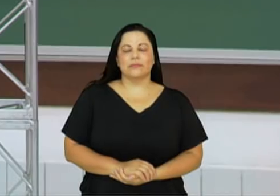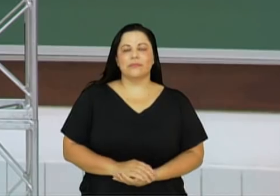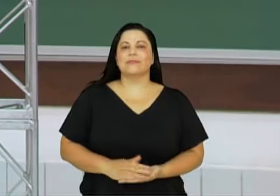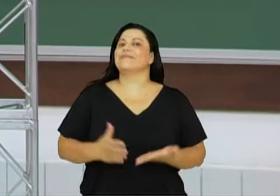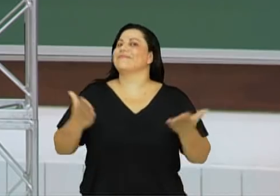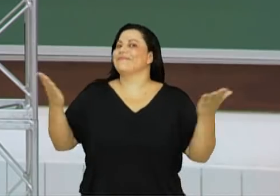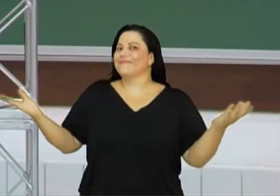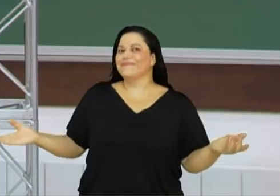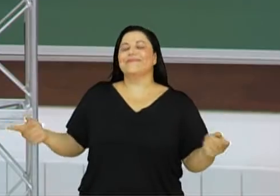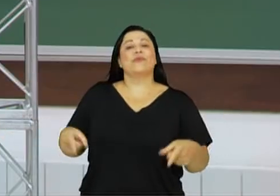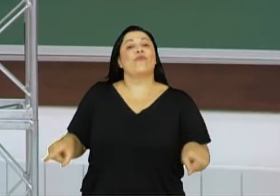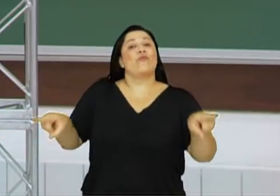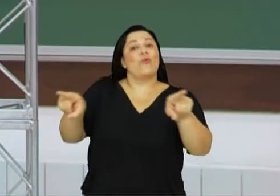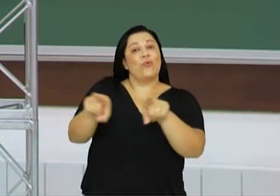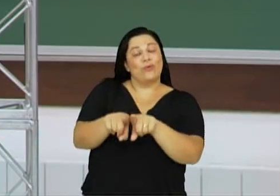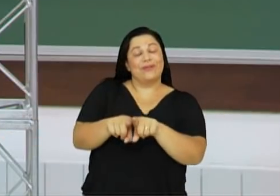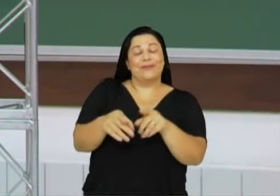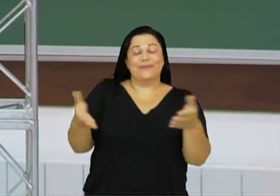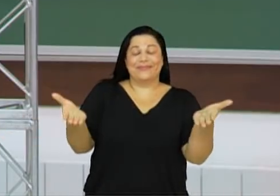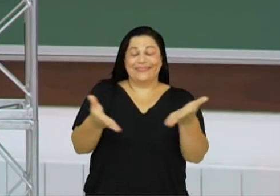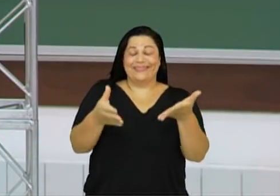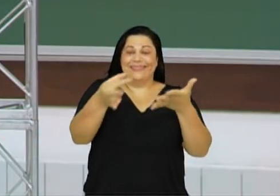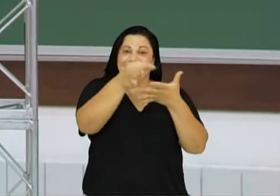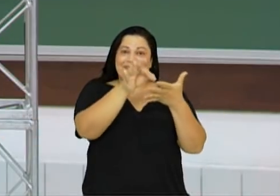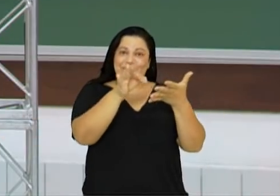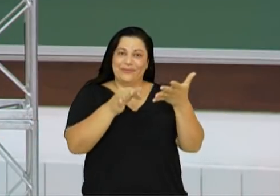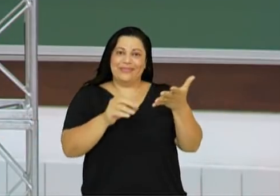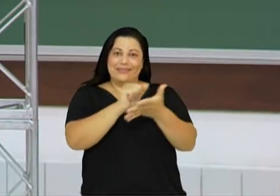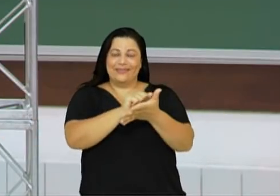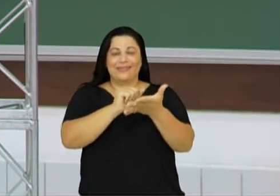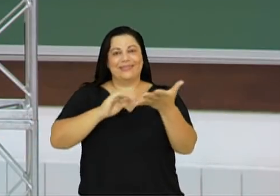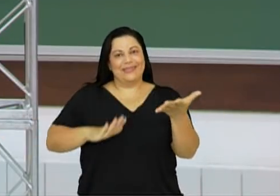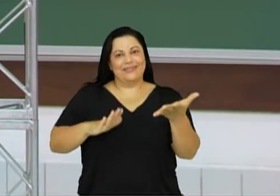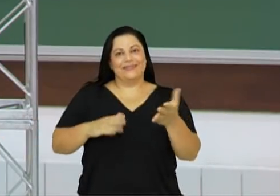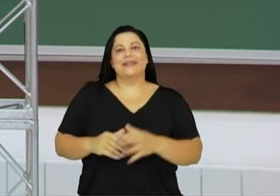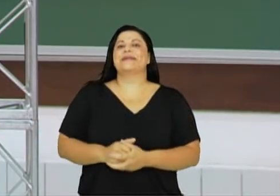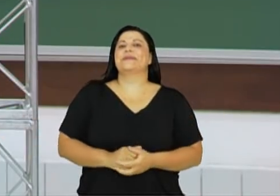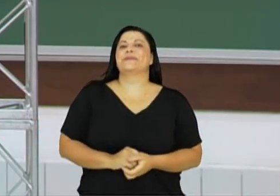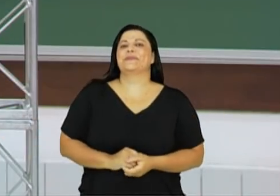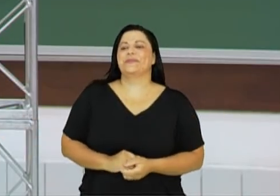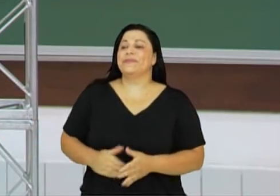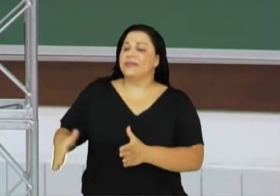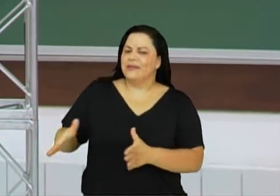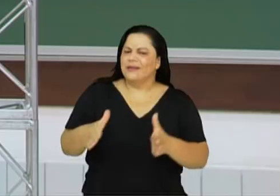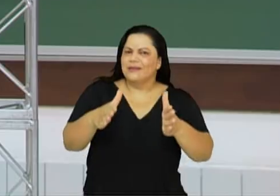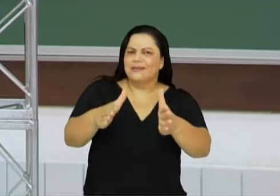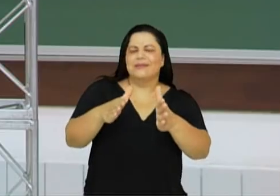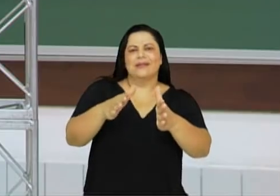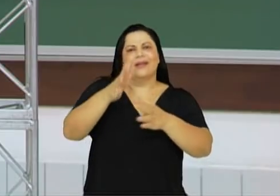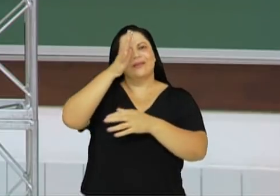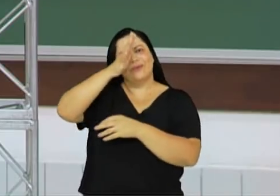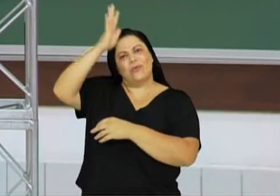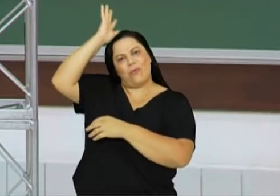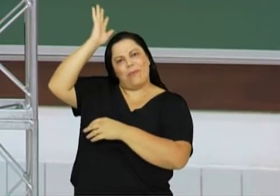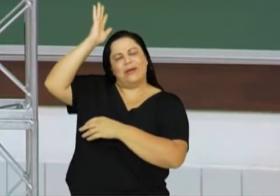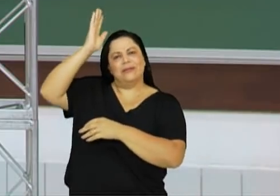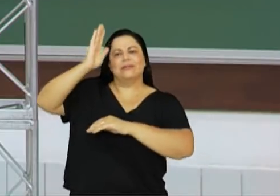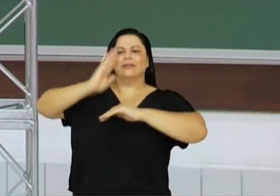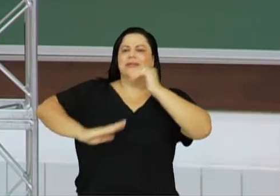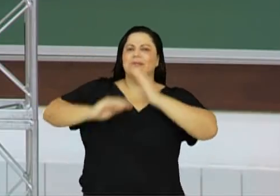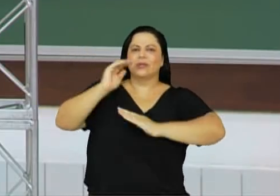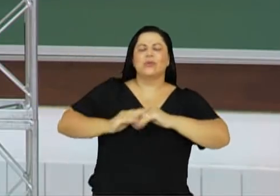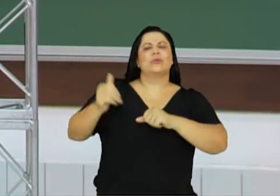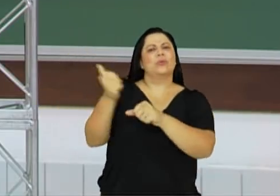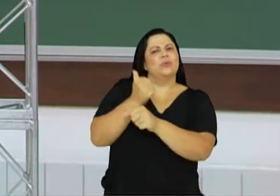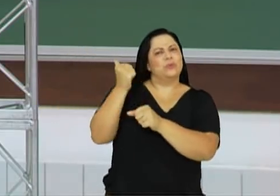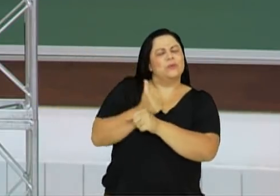Pessoal, voltamos aqui com a correção da nossa atividade, né? Então, as estradas romanas, elas construídas na época do Império Romano, elas ainda